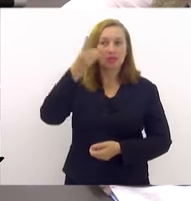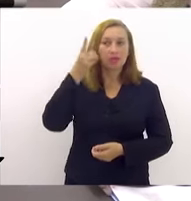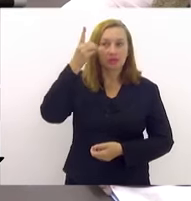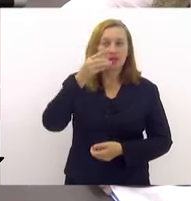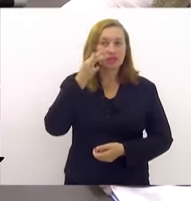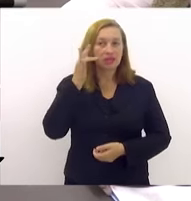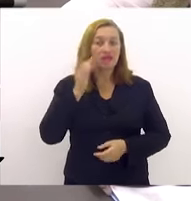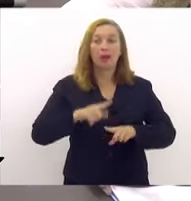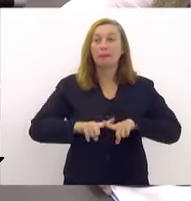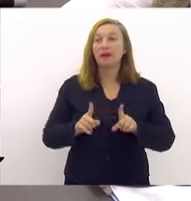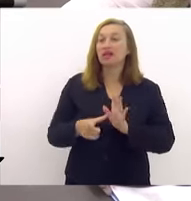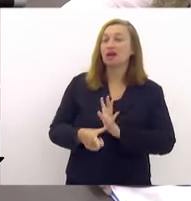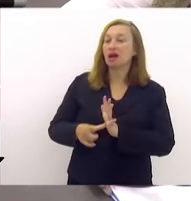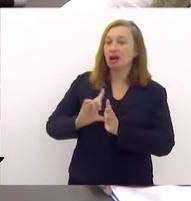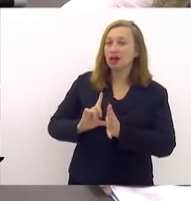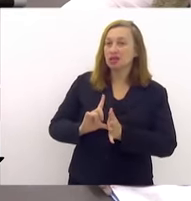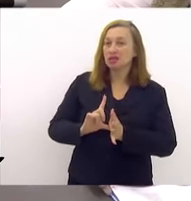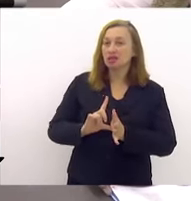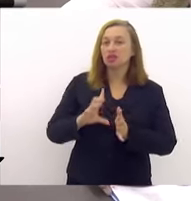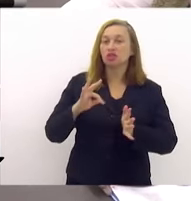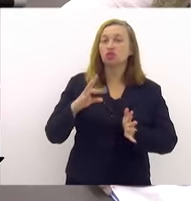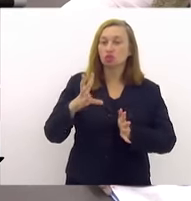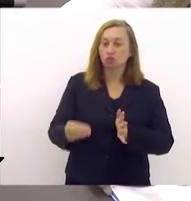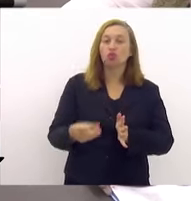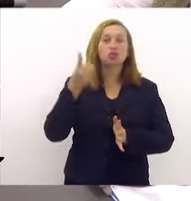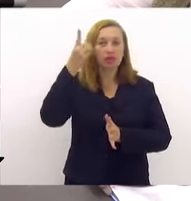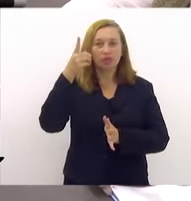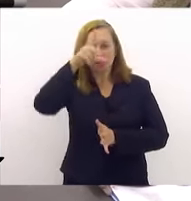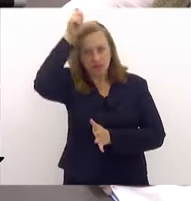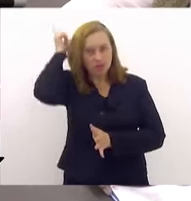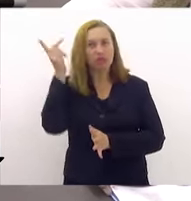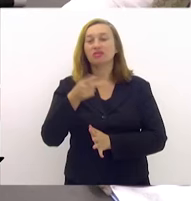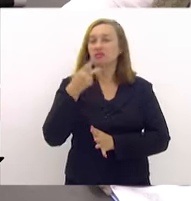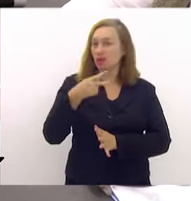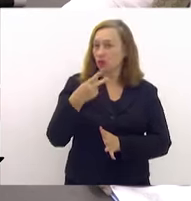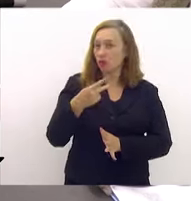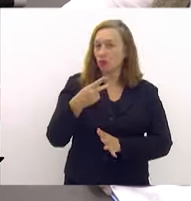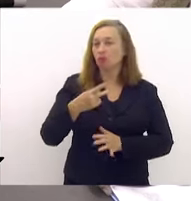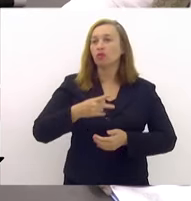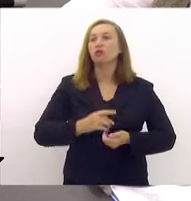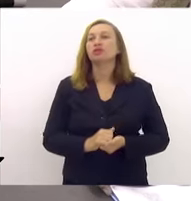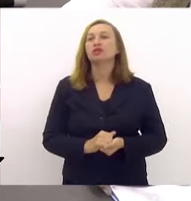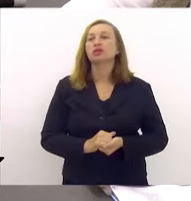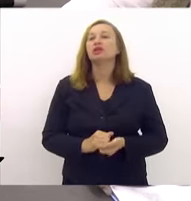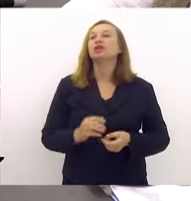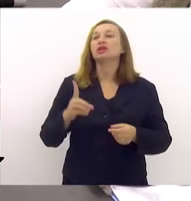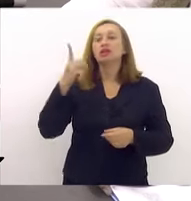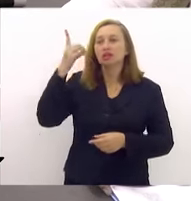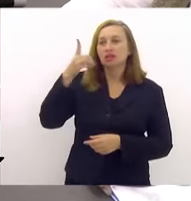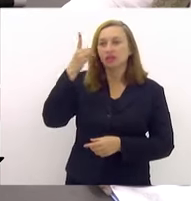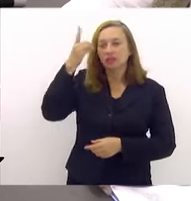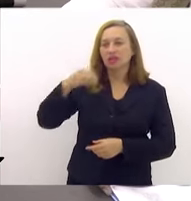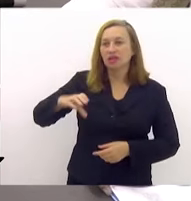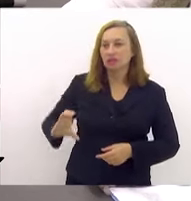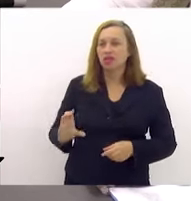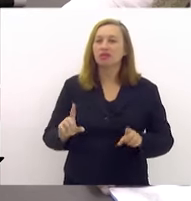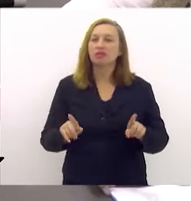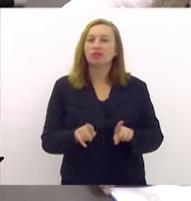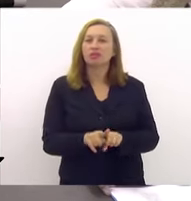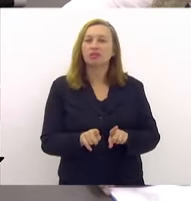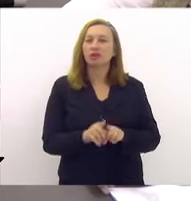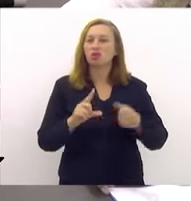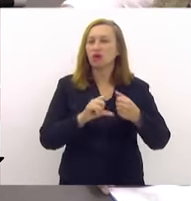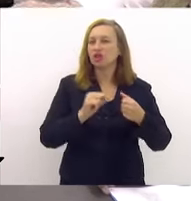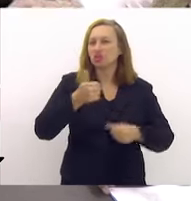mas, diante já do exposto pelo deputado, só para contribuir com a sua fala, do deputado Mink e deputado Luiz Paulo, no